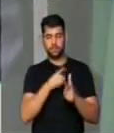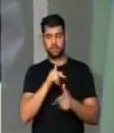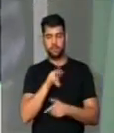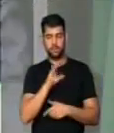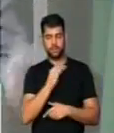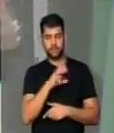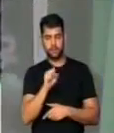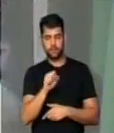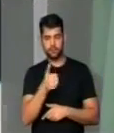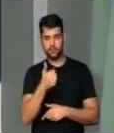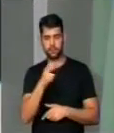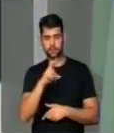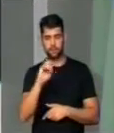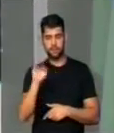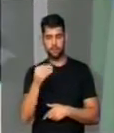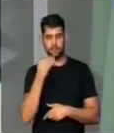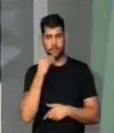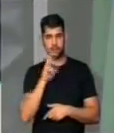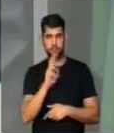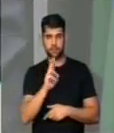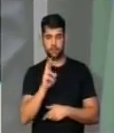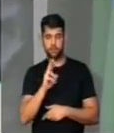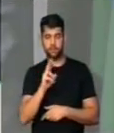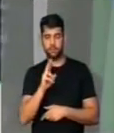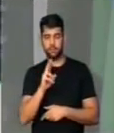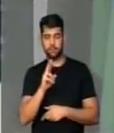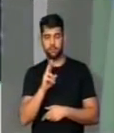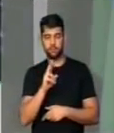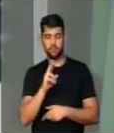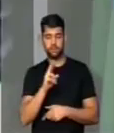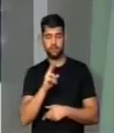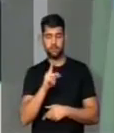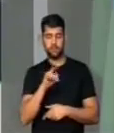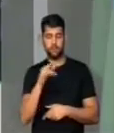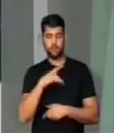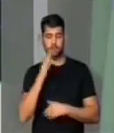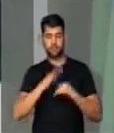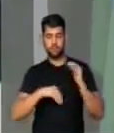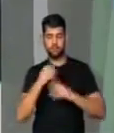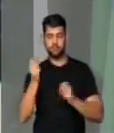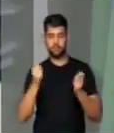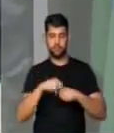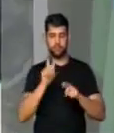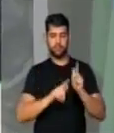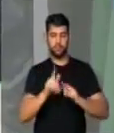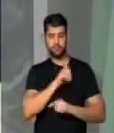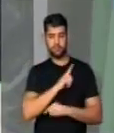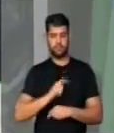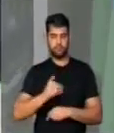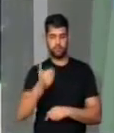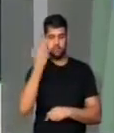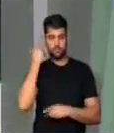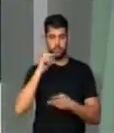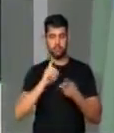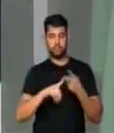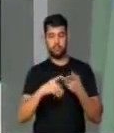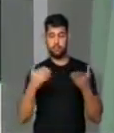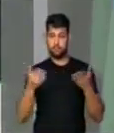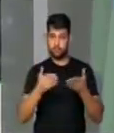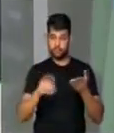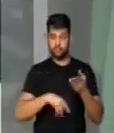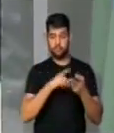Previdência de 150 bilhões de reais fruto da incompetência do governo anterior.